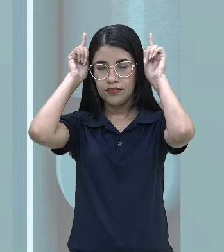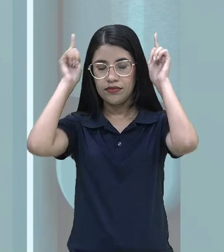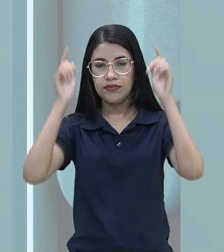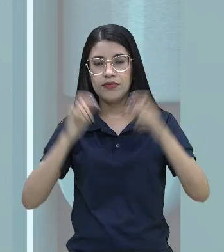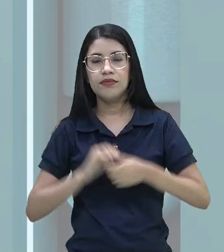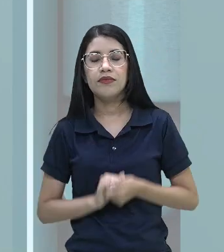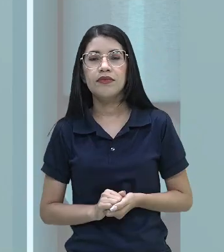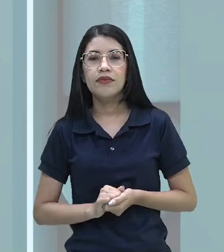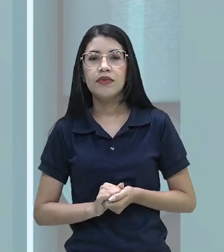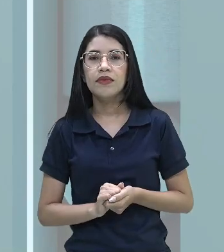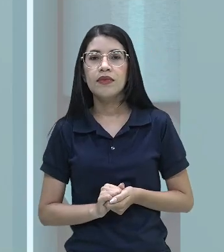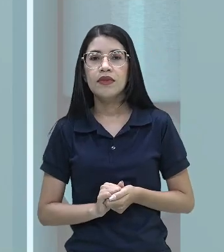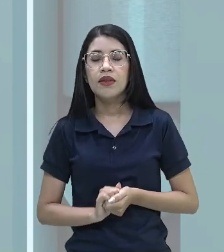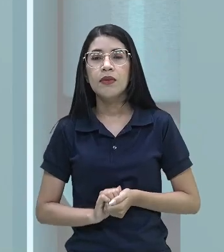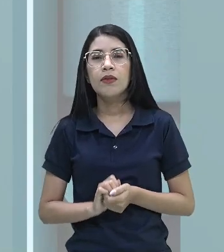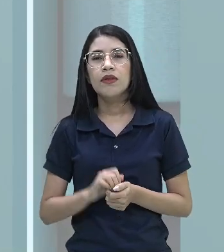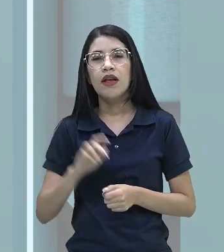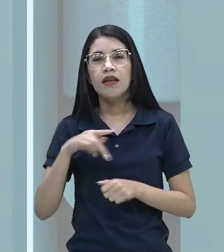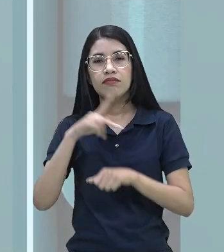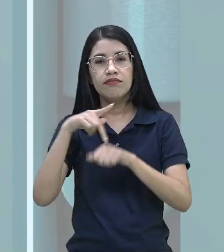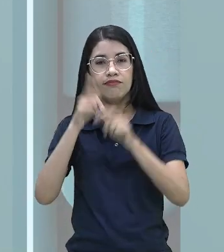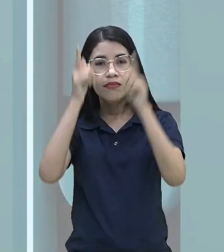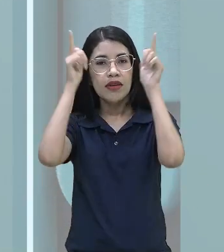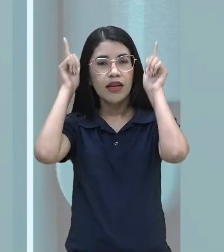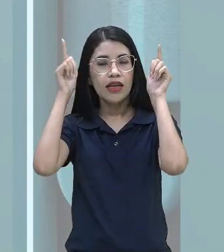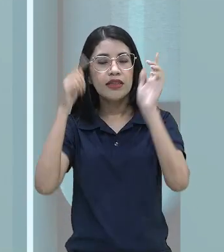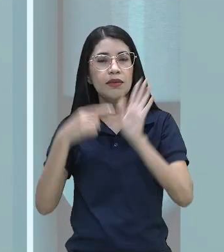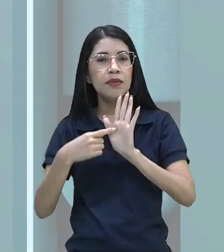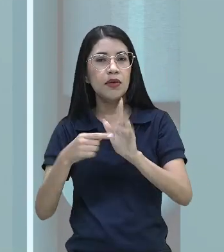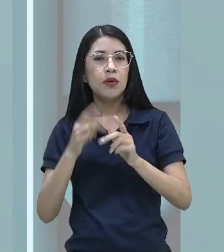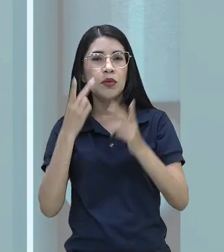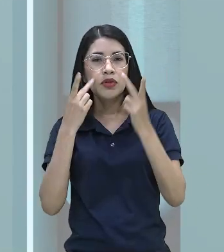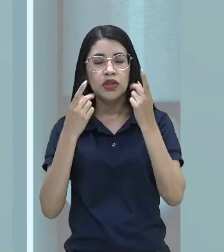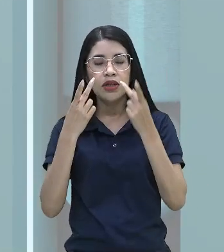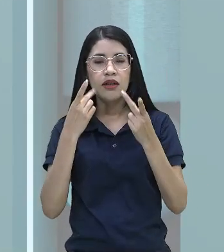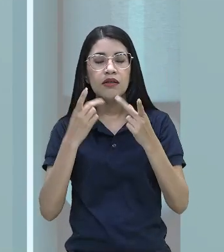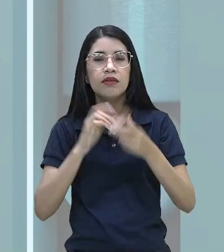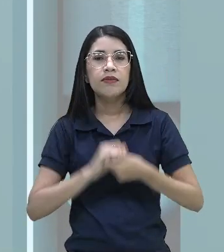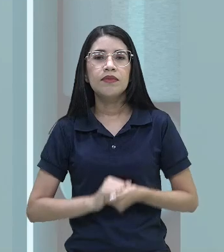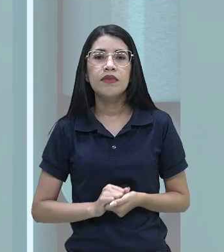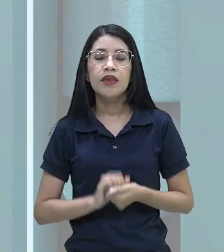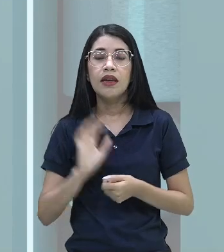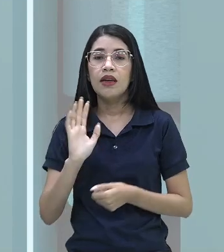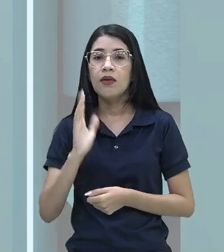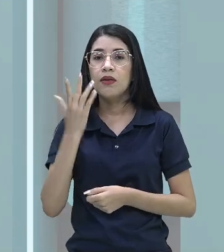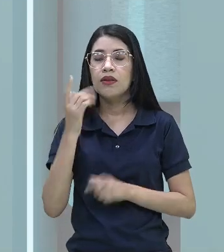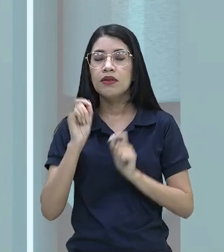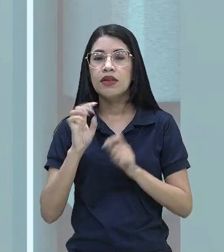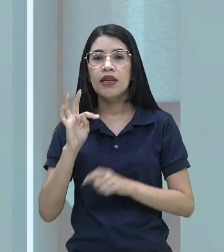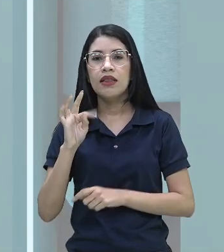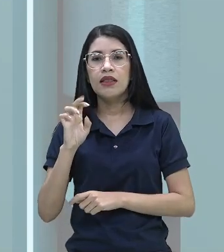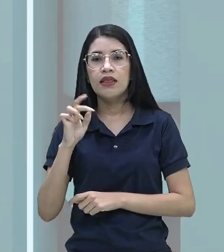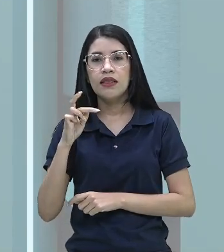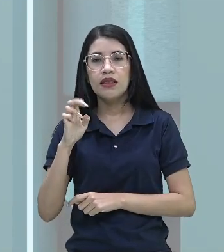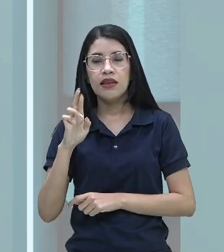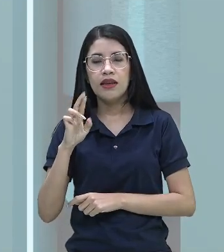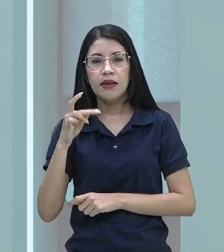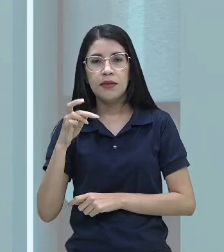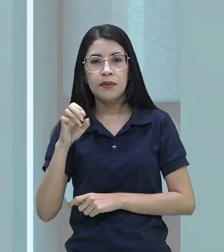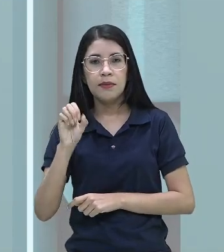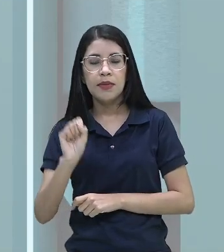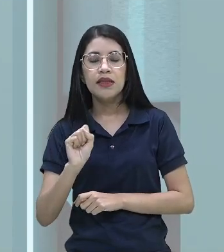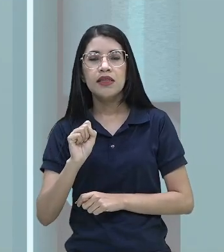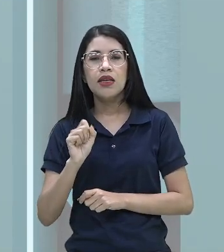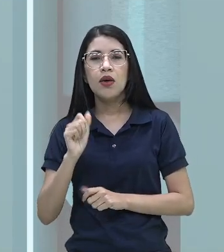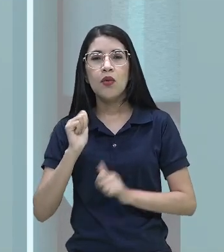Grécia, ela que vai dizer, ó, isso aqui é o teatro enquanto encenação, que aconteceu quando Terpes, um ator, né,